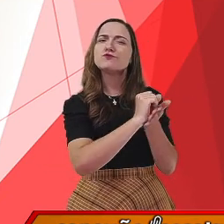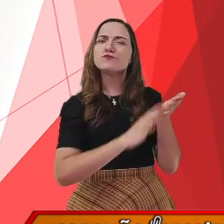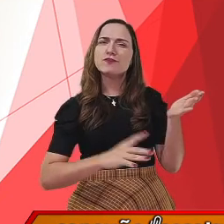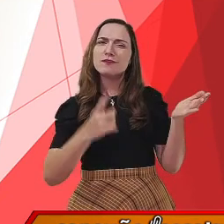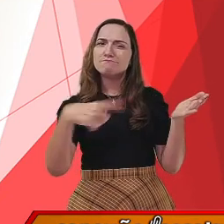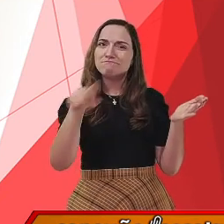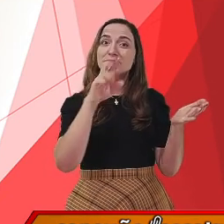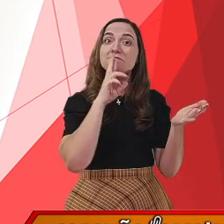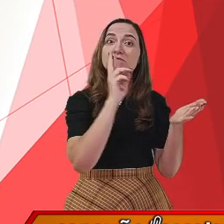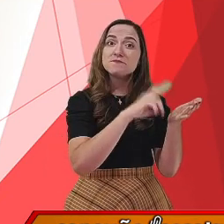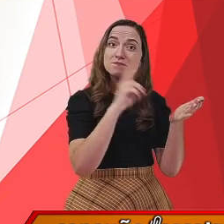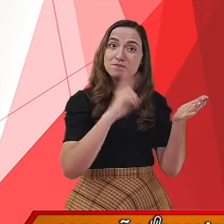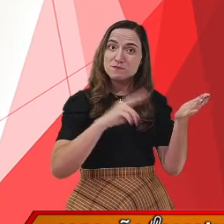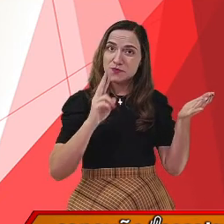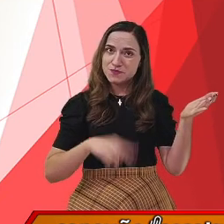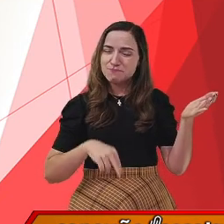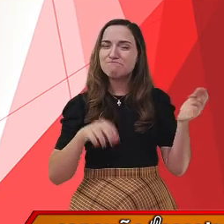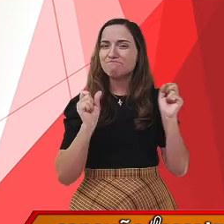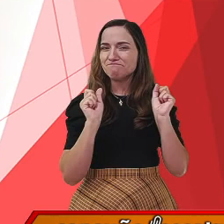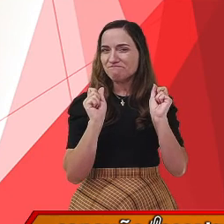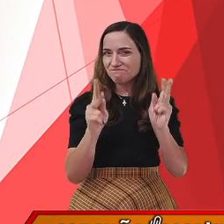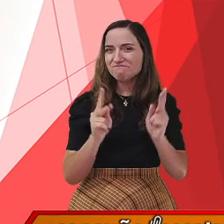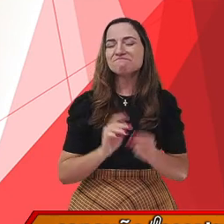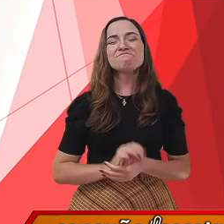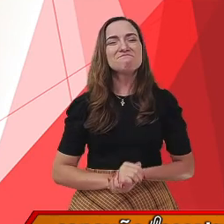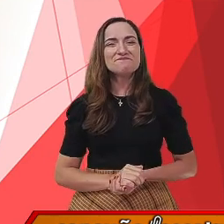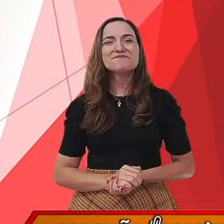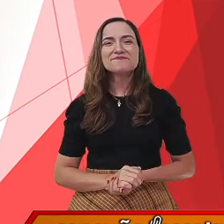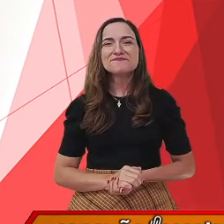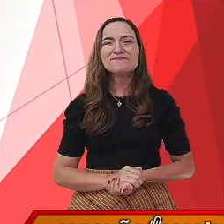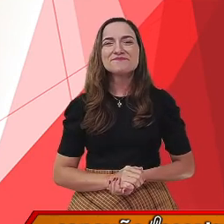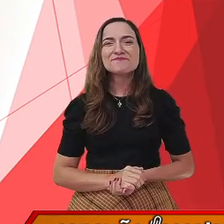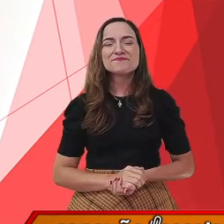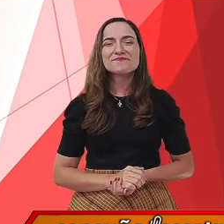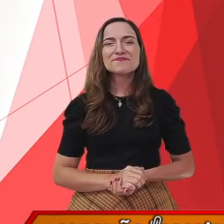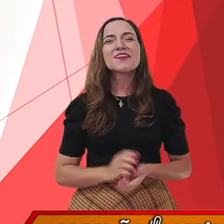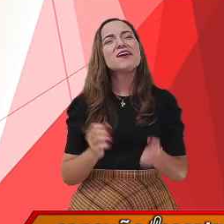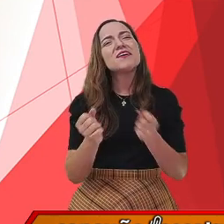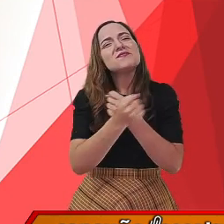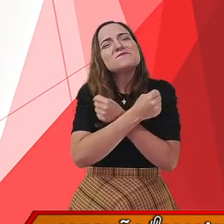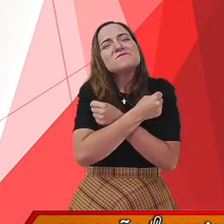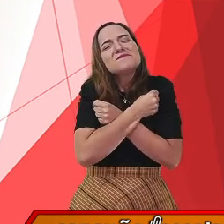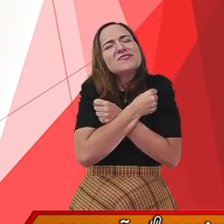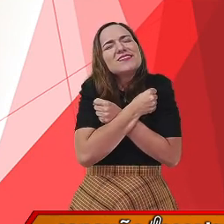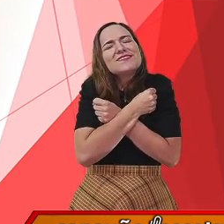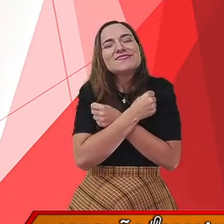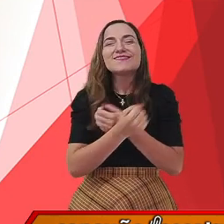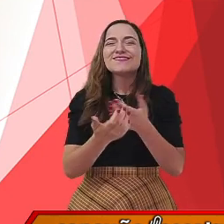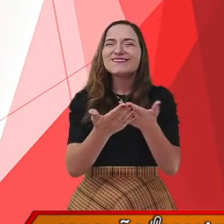Escola. Acesse e realize as propostas. Receba um abraço